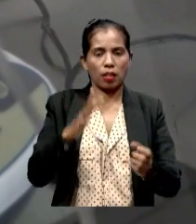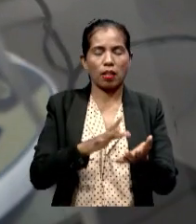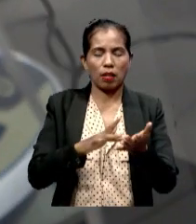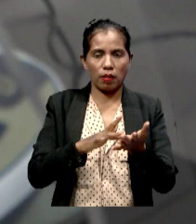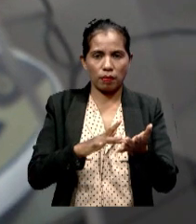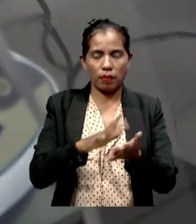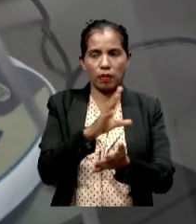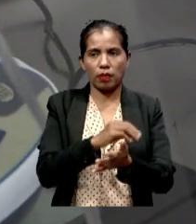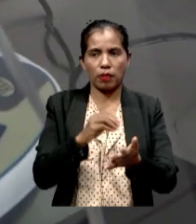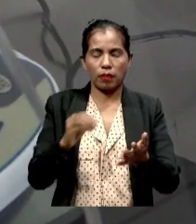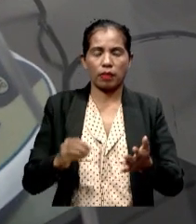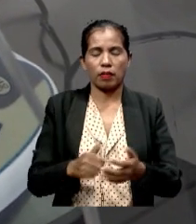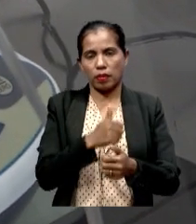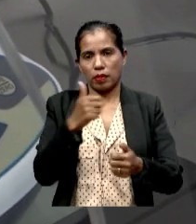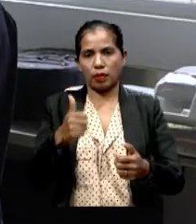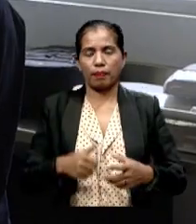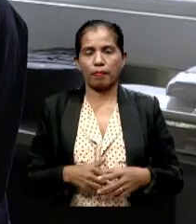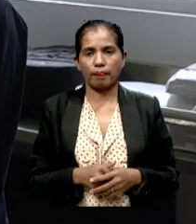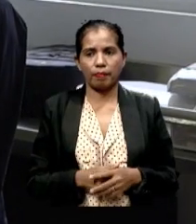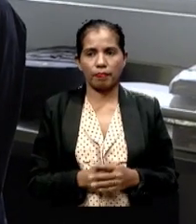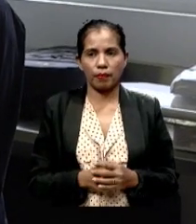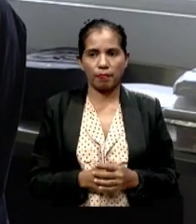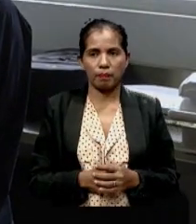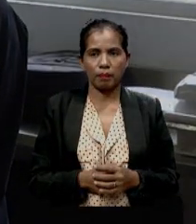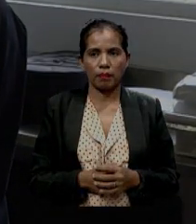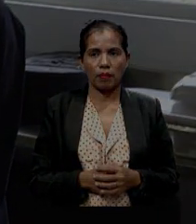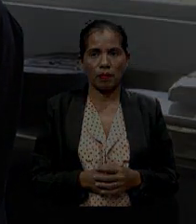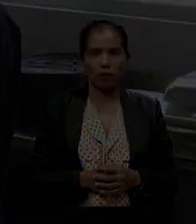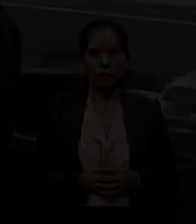suspeitu bomba no seluk tan. João Carlos Lamberto da Silva, Zimen.